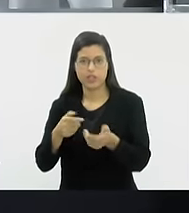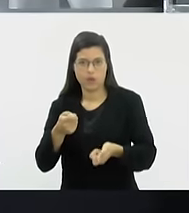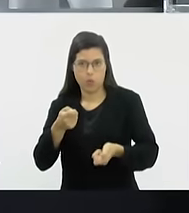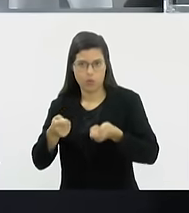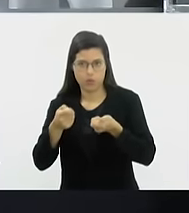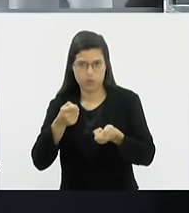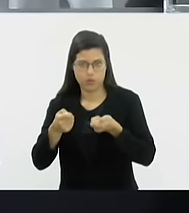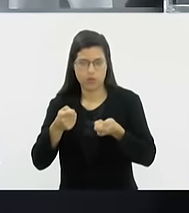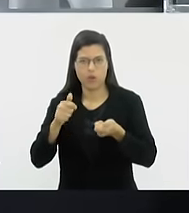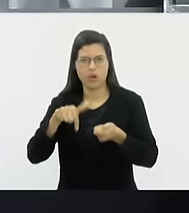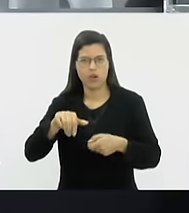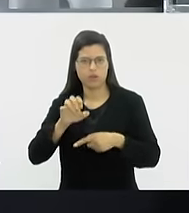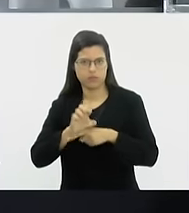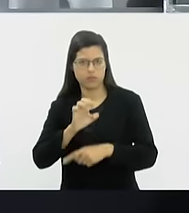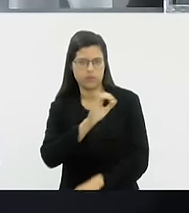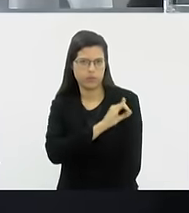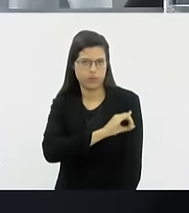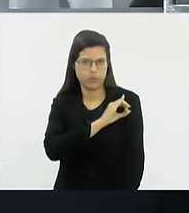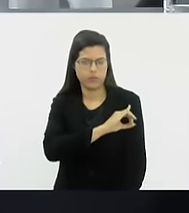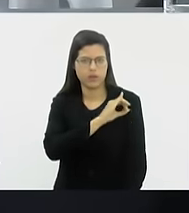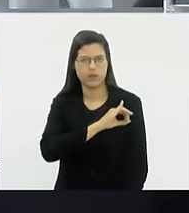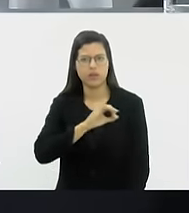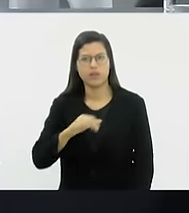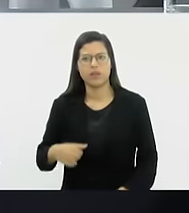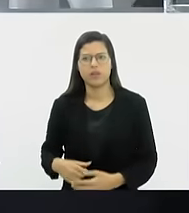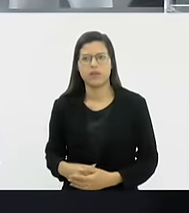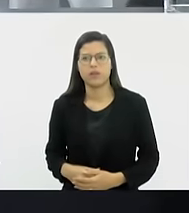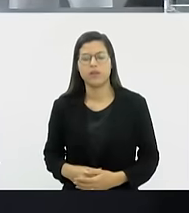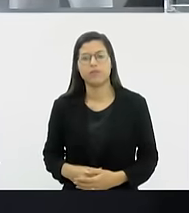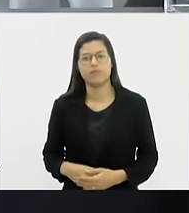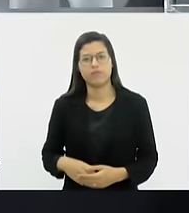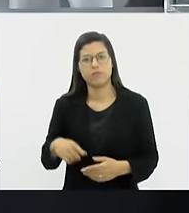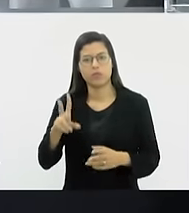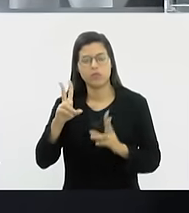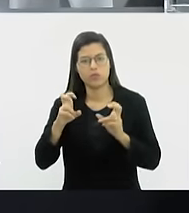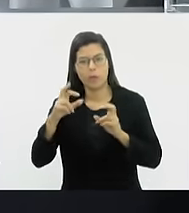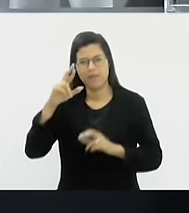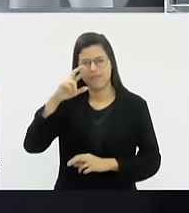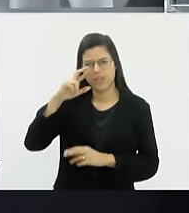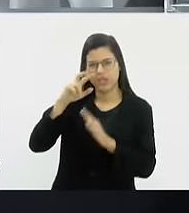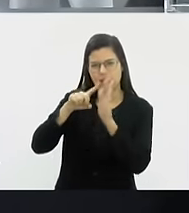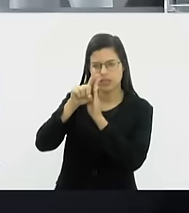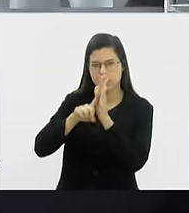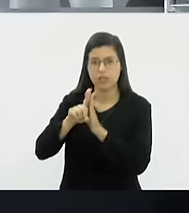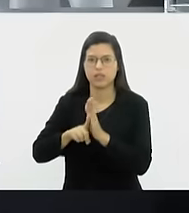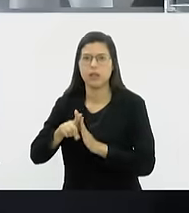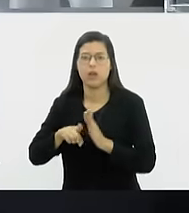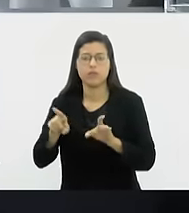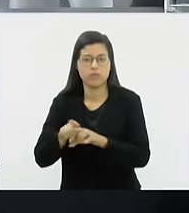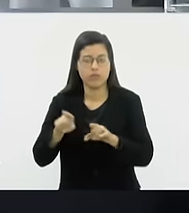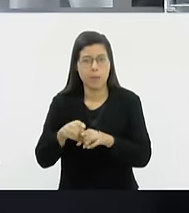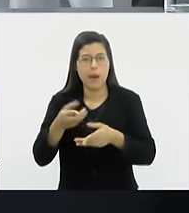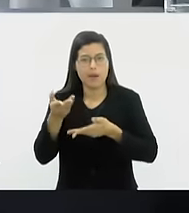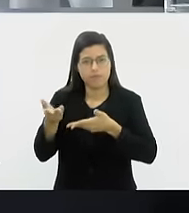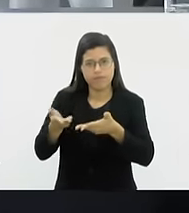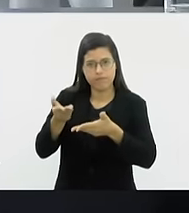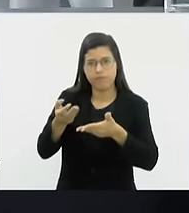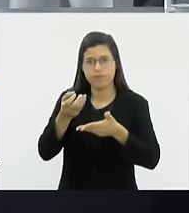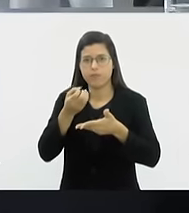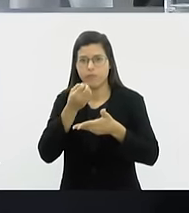agências reguladoras, notadamente no que tange à fiscalização, primando pela boa prestação de serviço público em prol da